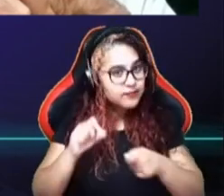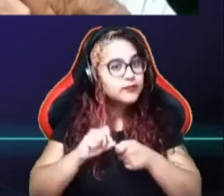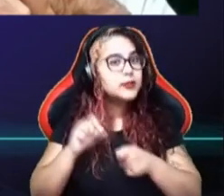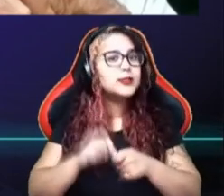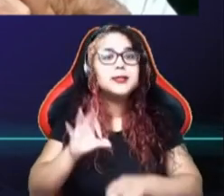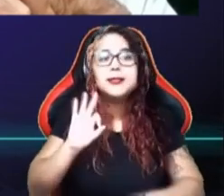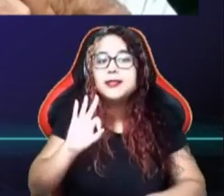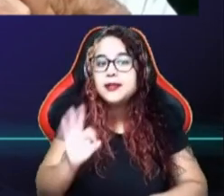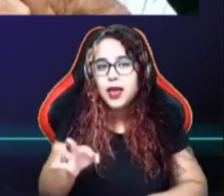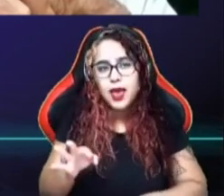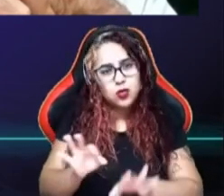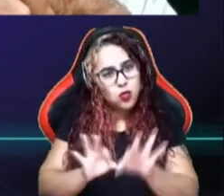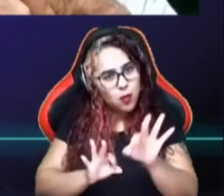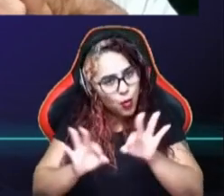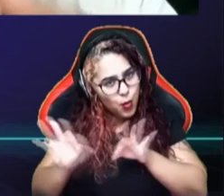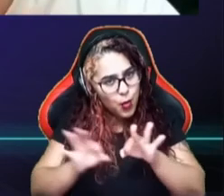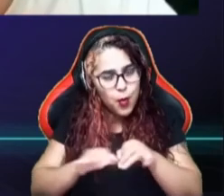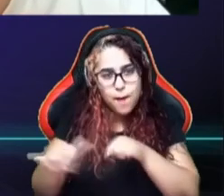ser algo